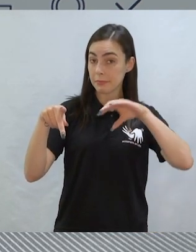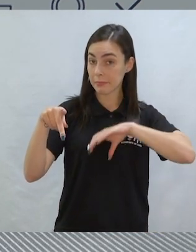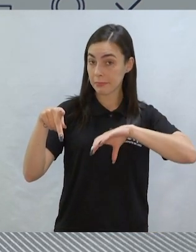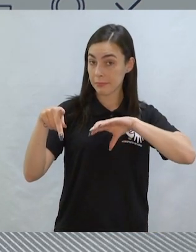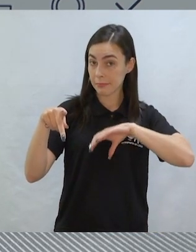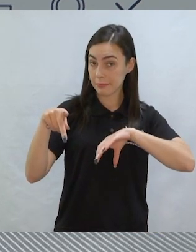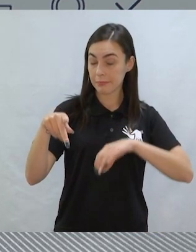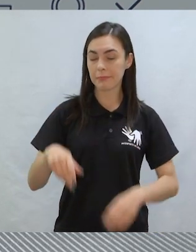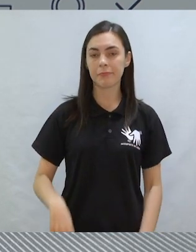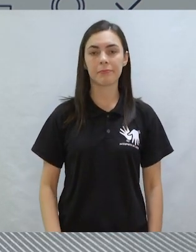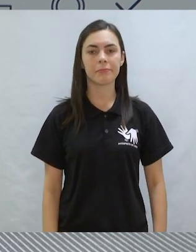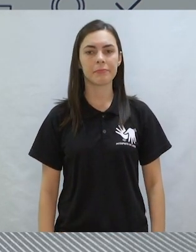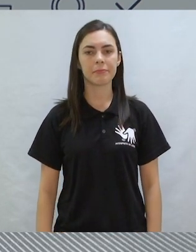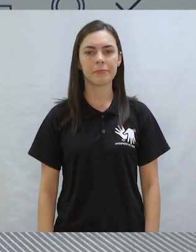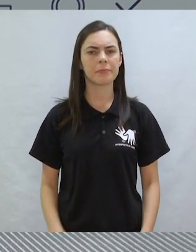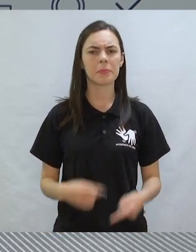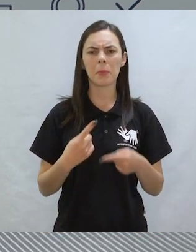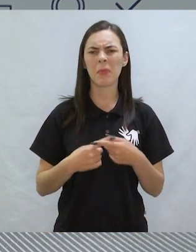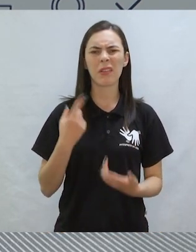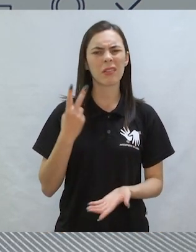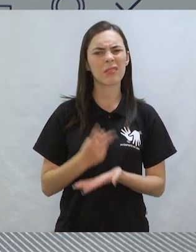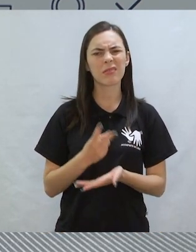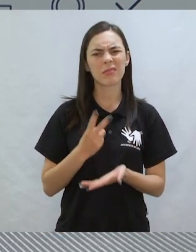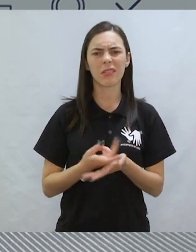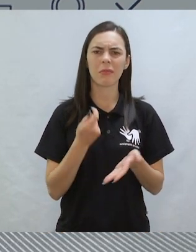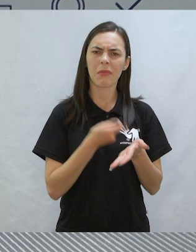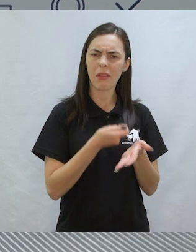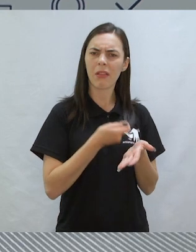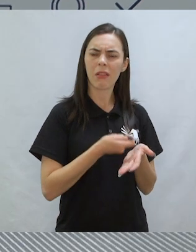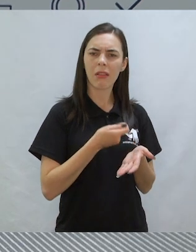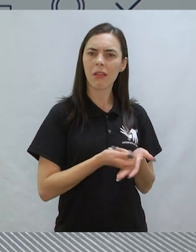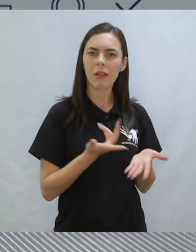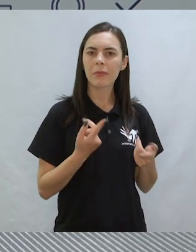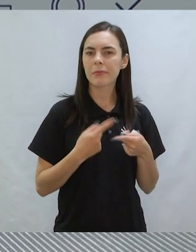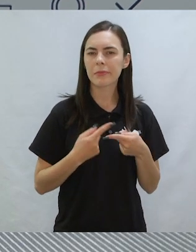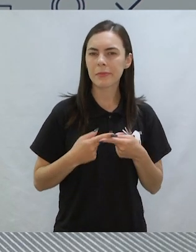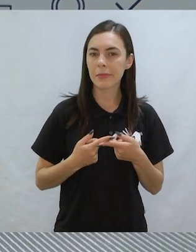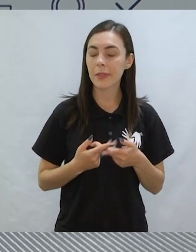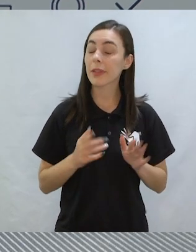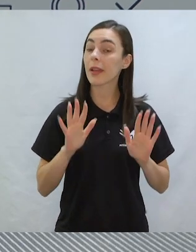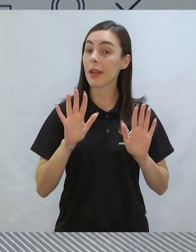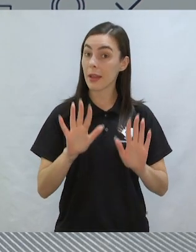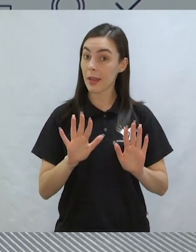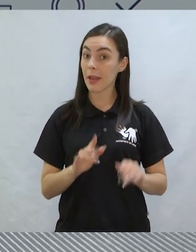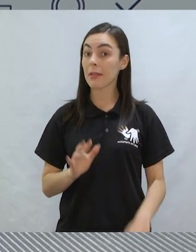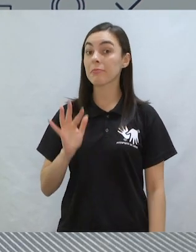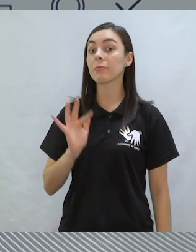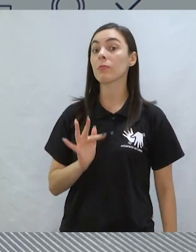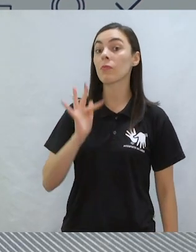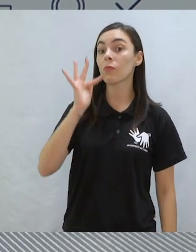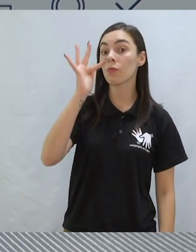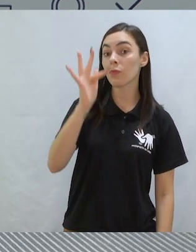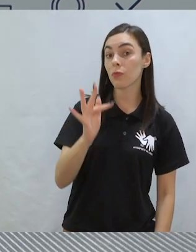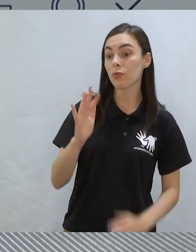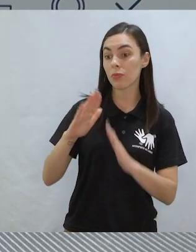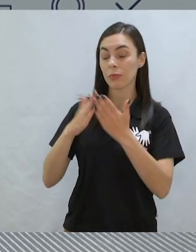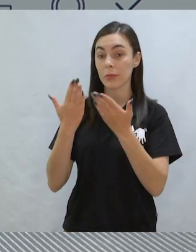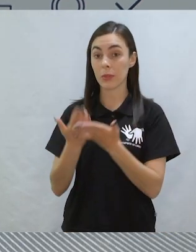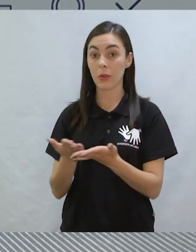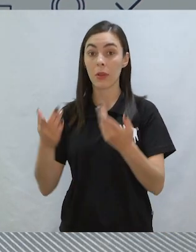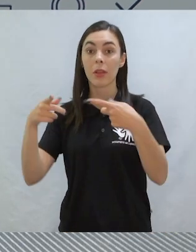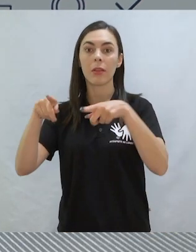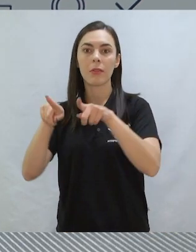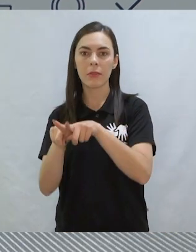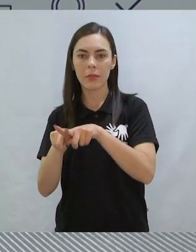língua, P de portuguesa. E por que a gente tem que fazer esse registro? Que é quando vocês voltarem para as